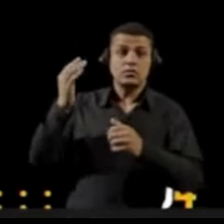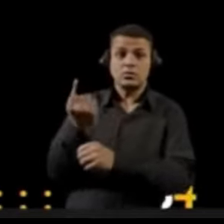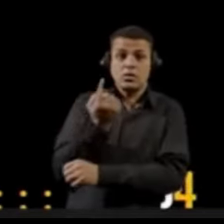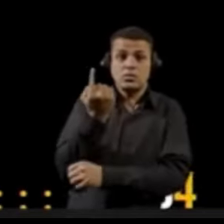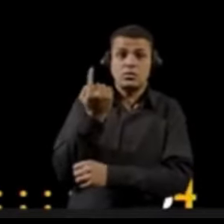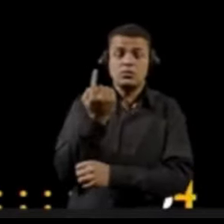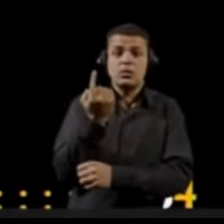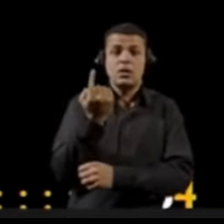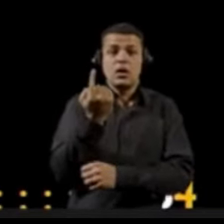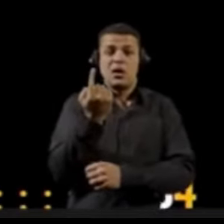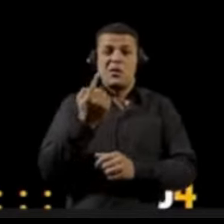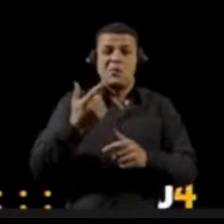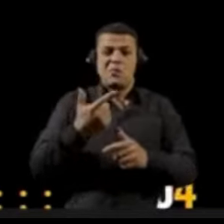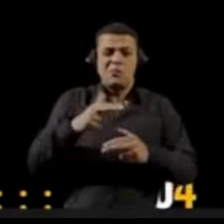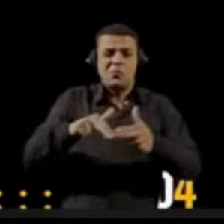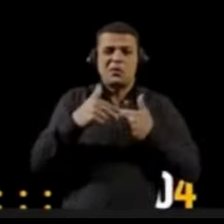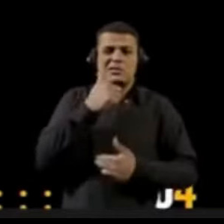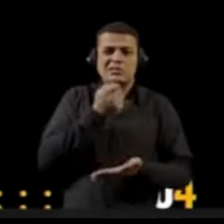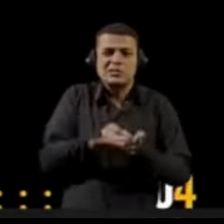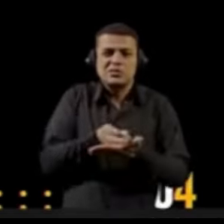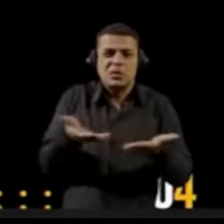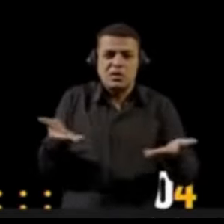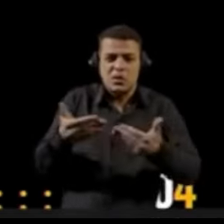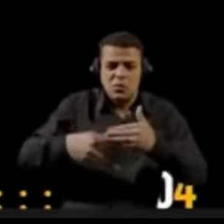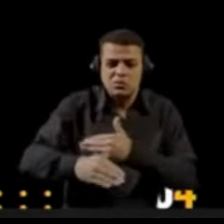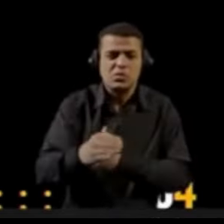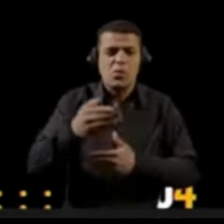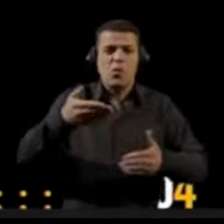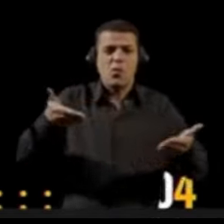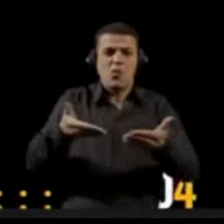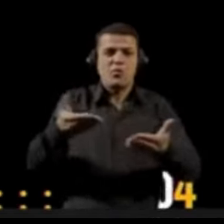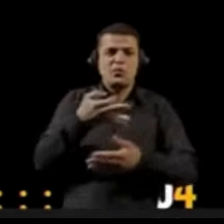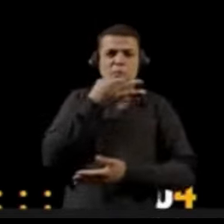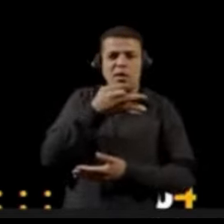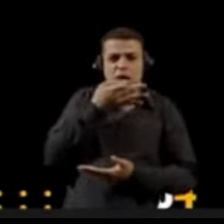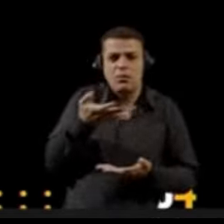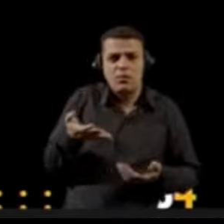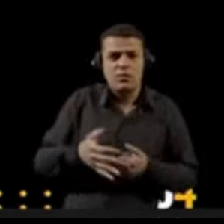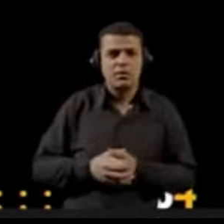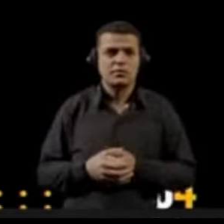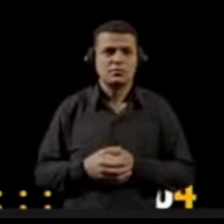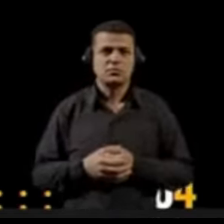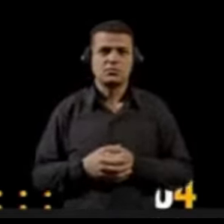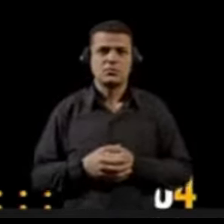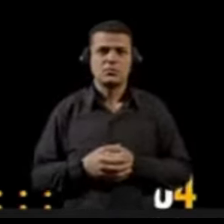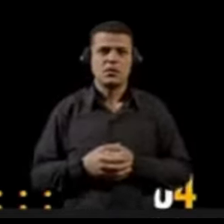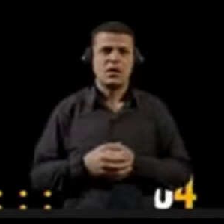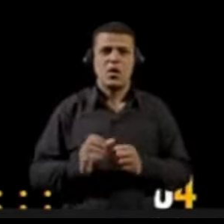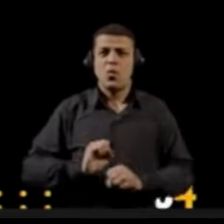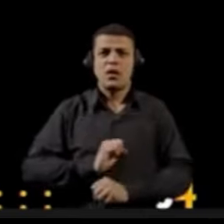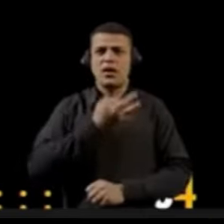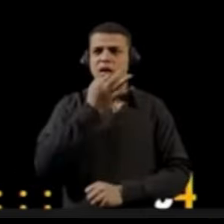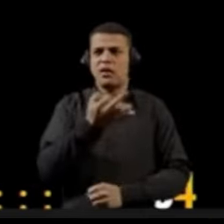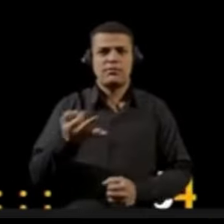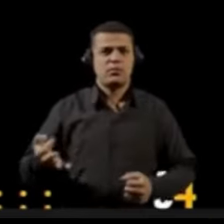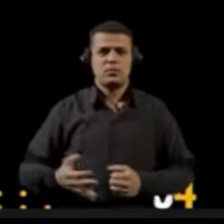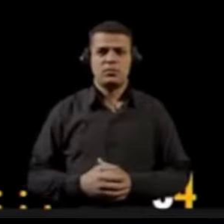exilados. Por causa dessa ditadura que se instalou no país hoje. Uma ditadura por causa de opinião. É um